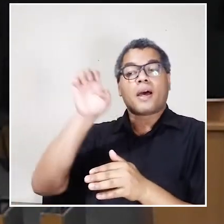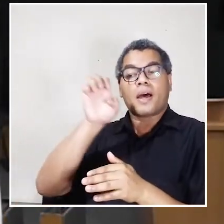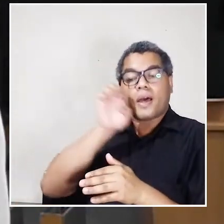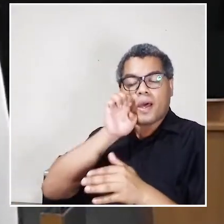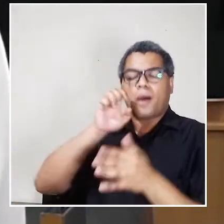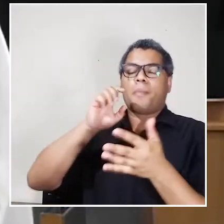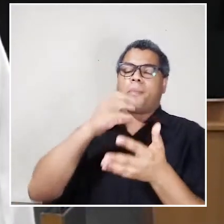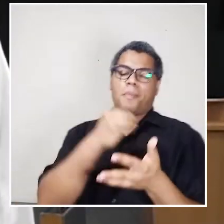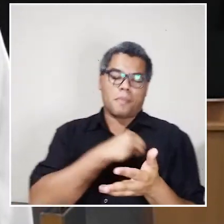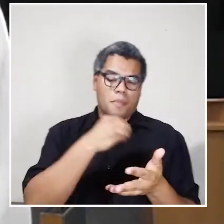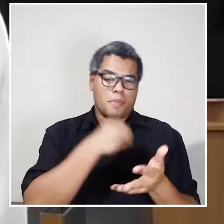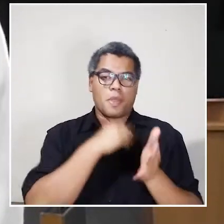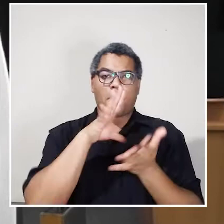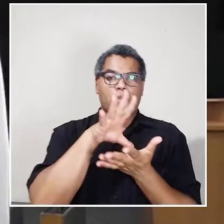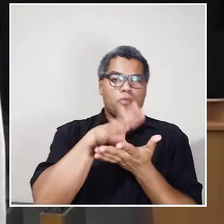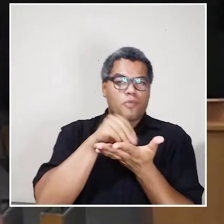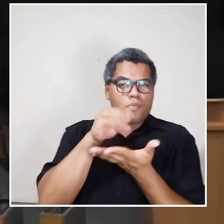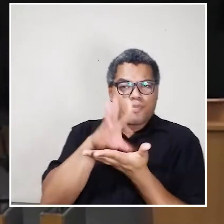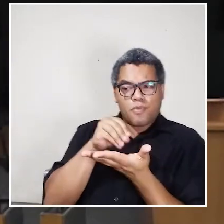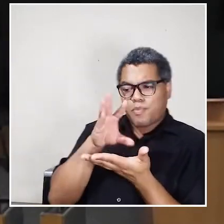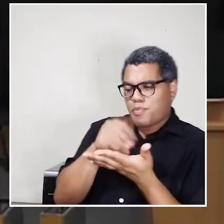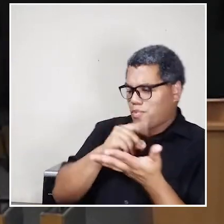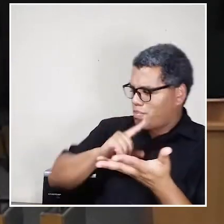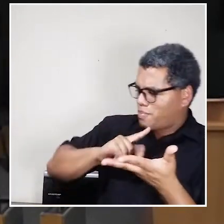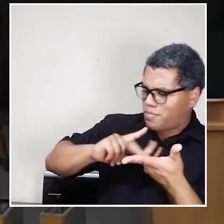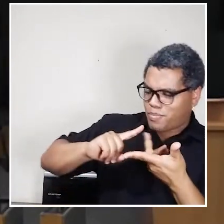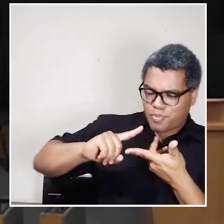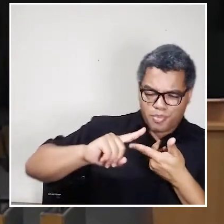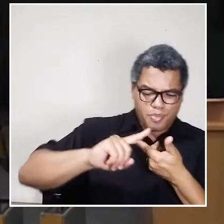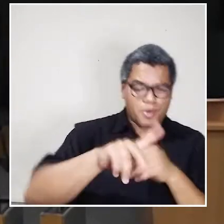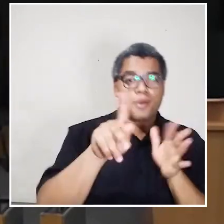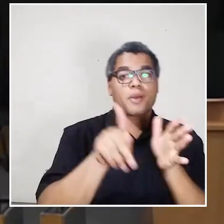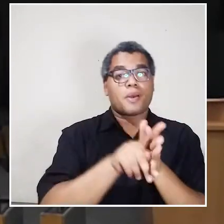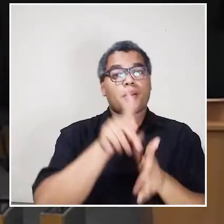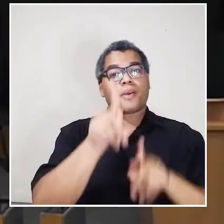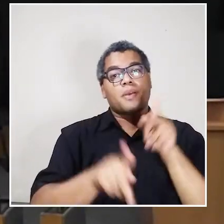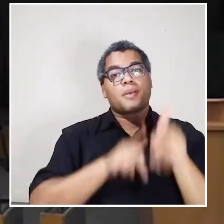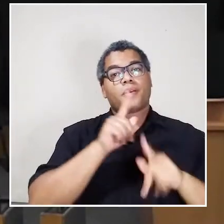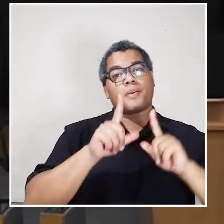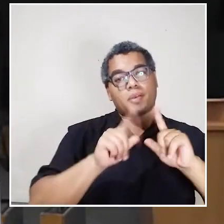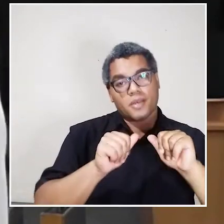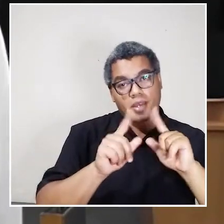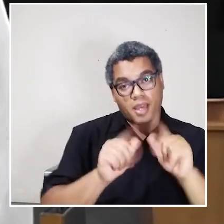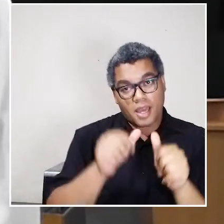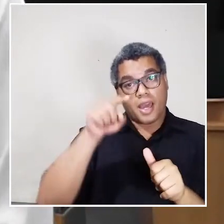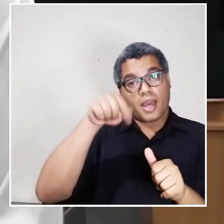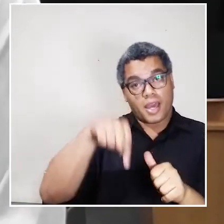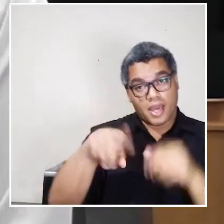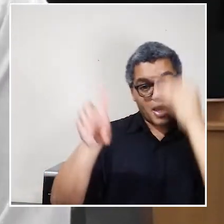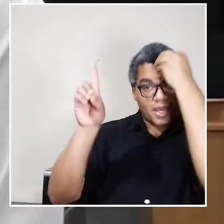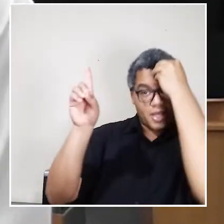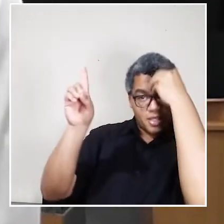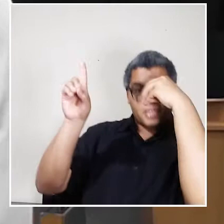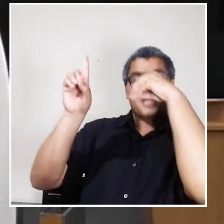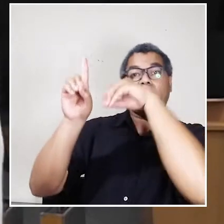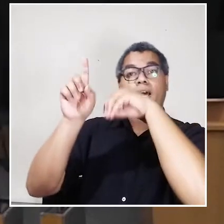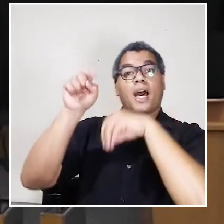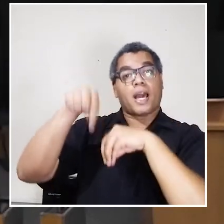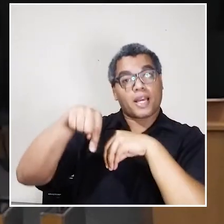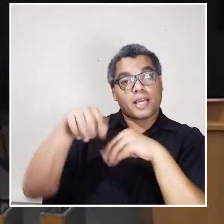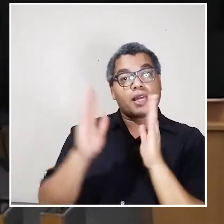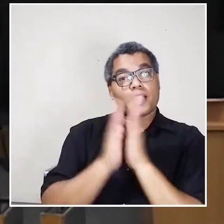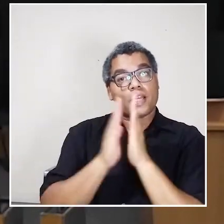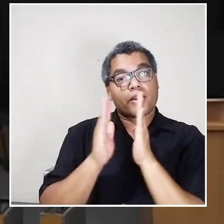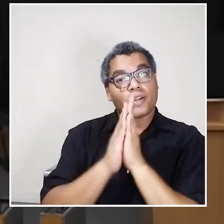foi replicada um sem fim de vezes pelo povo de Israel. E esta rebelião, à luz da oração de